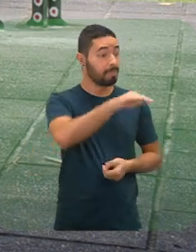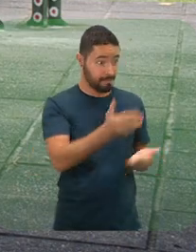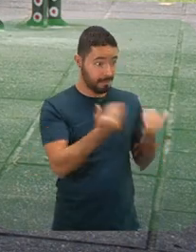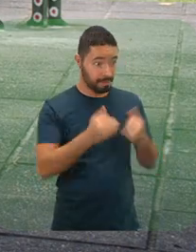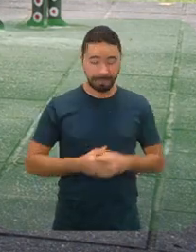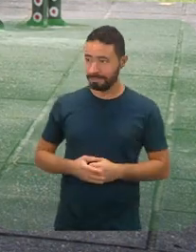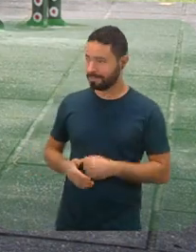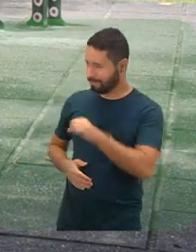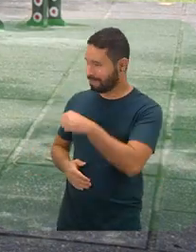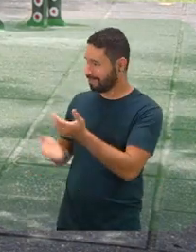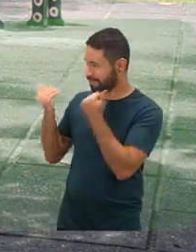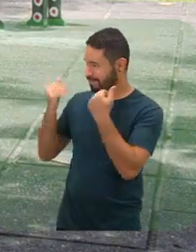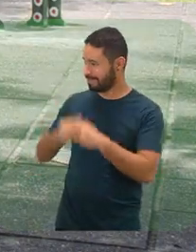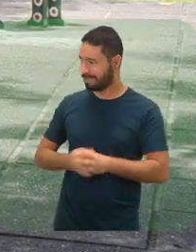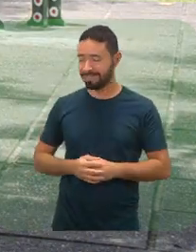vamos?